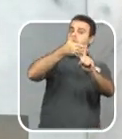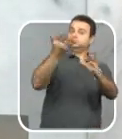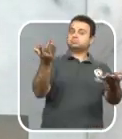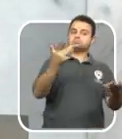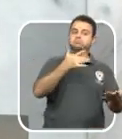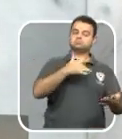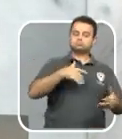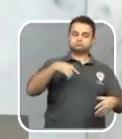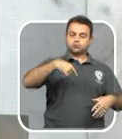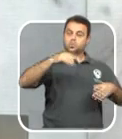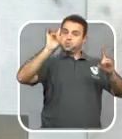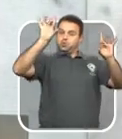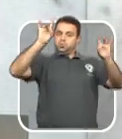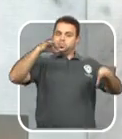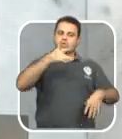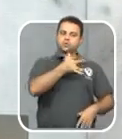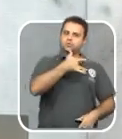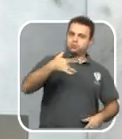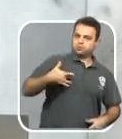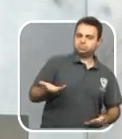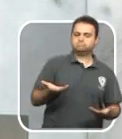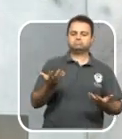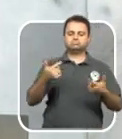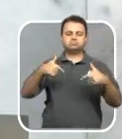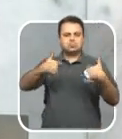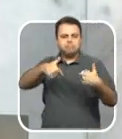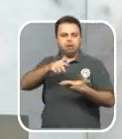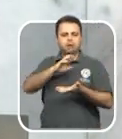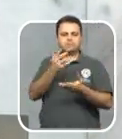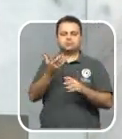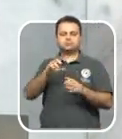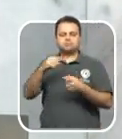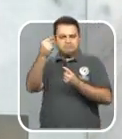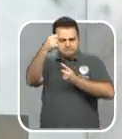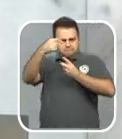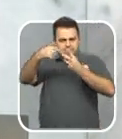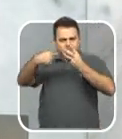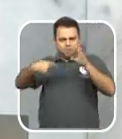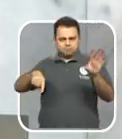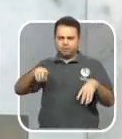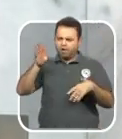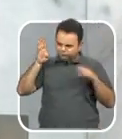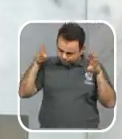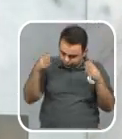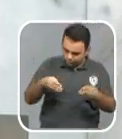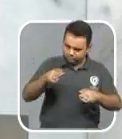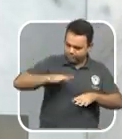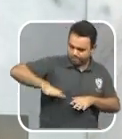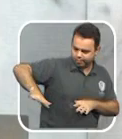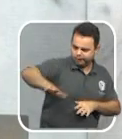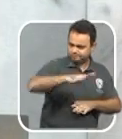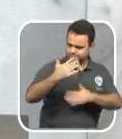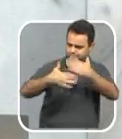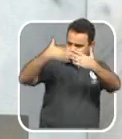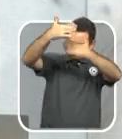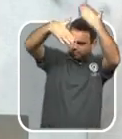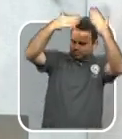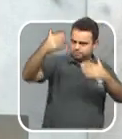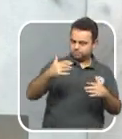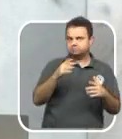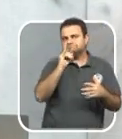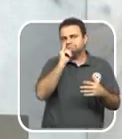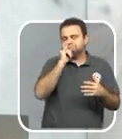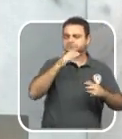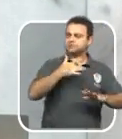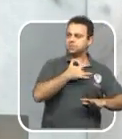referência em saúde, em serviços para essa população da região. Esse é o foco, então, desse desenvolvimento regional? Seria essa área de